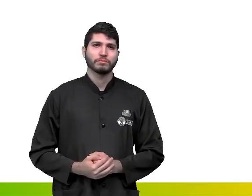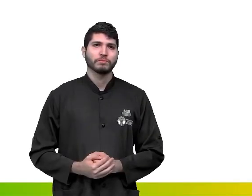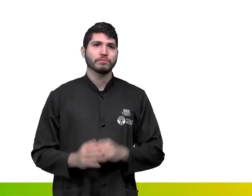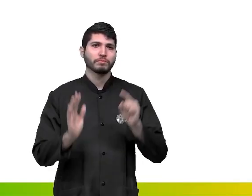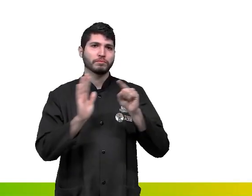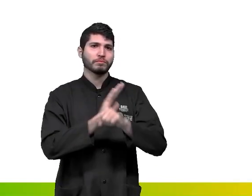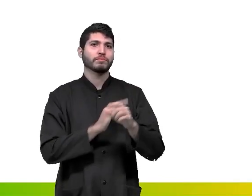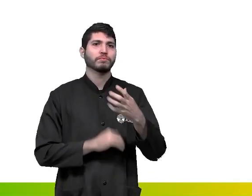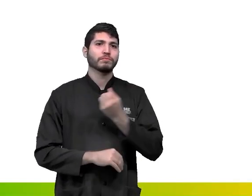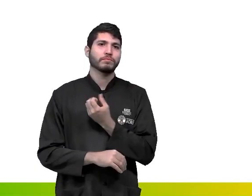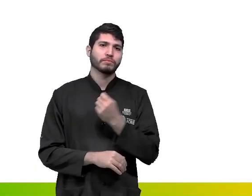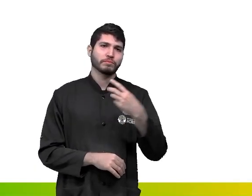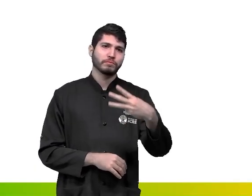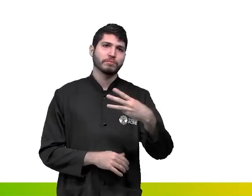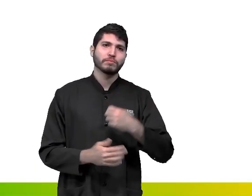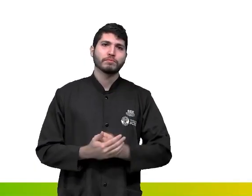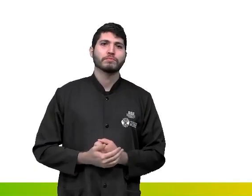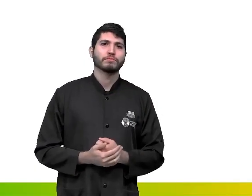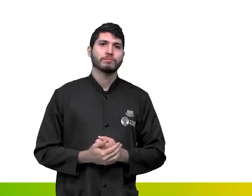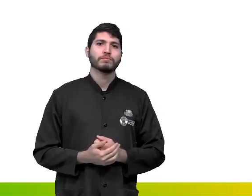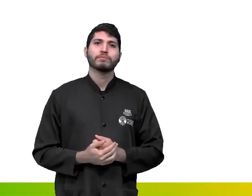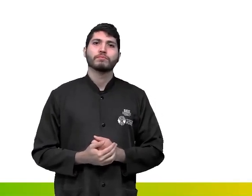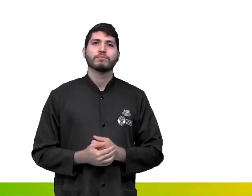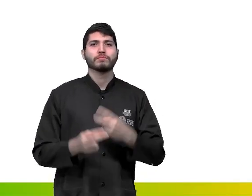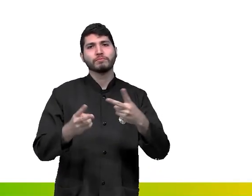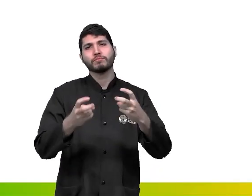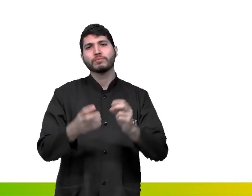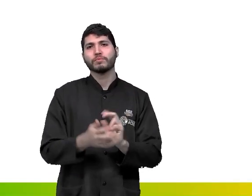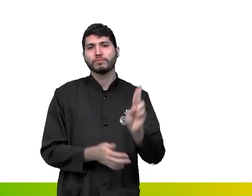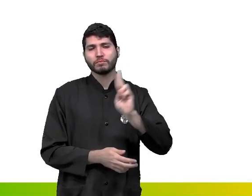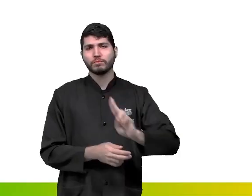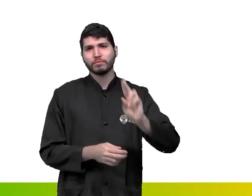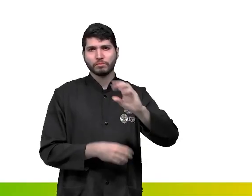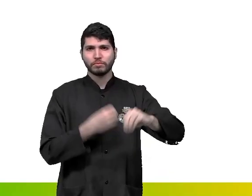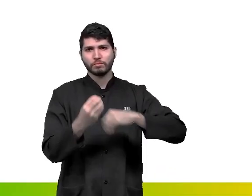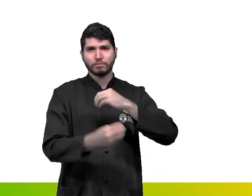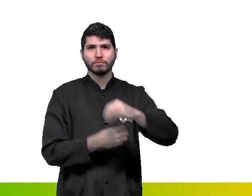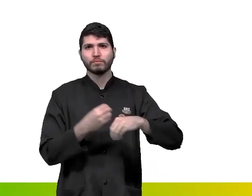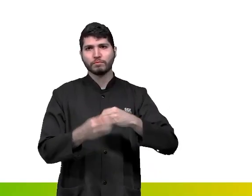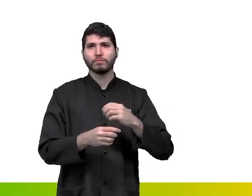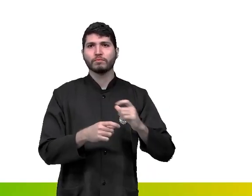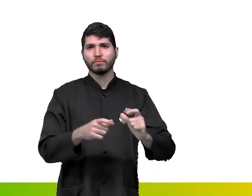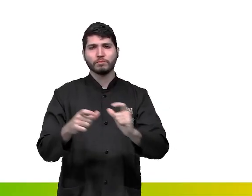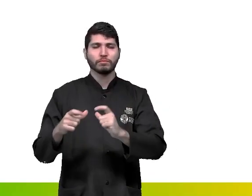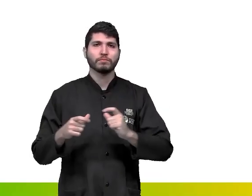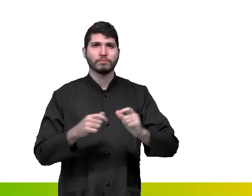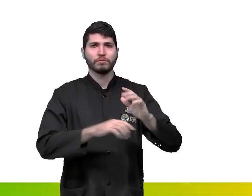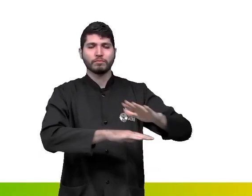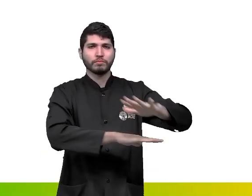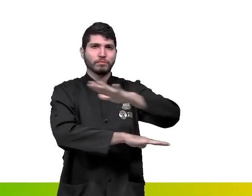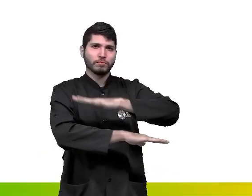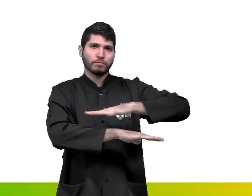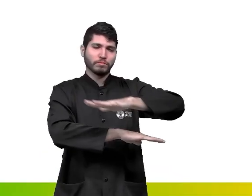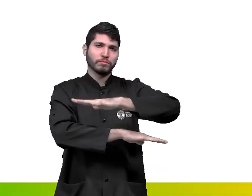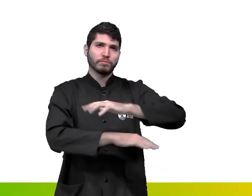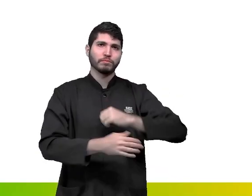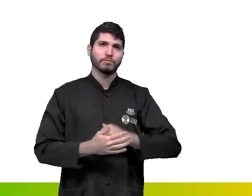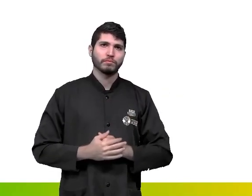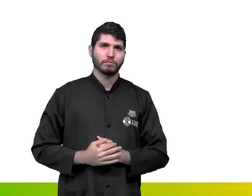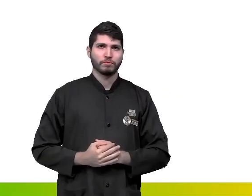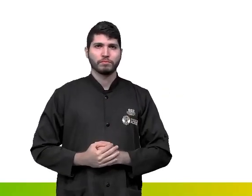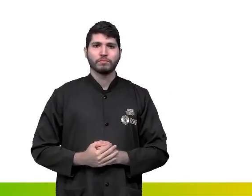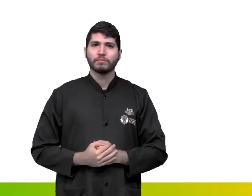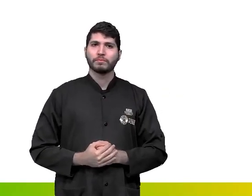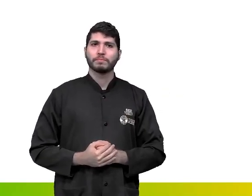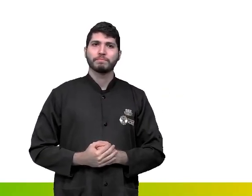Questão de número 3. Qual é uma percepção comum sobre o uso do portunhol em ambientes formais?